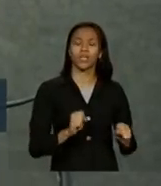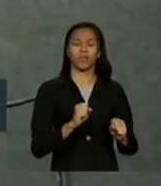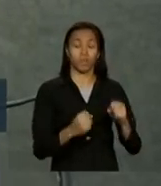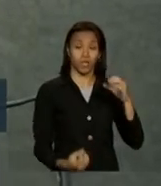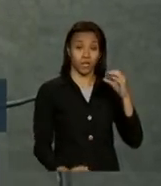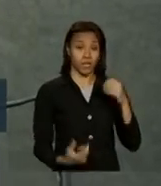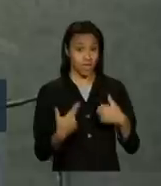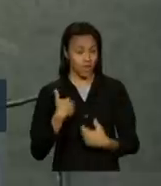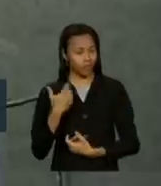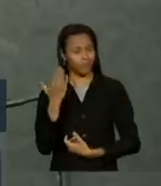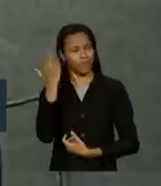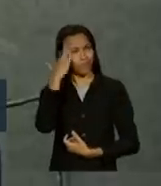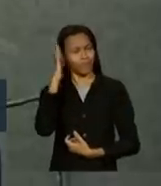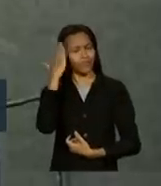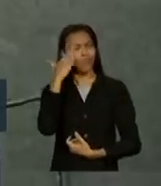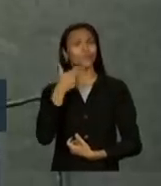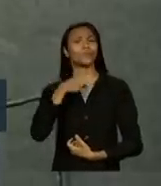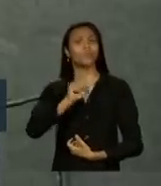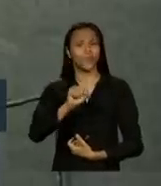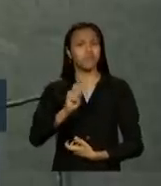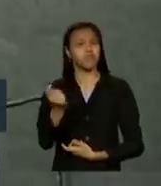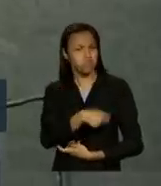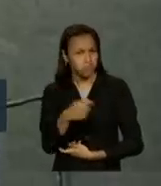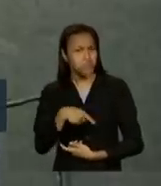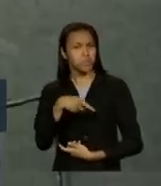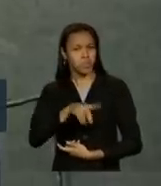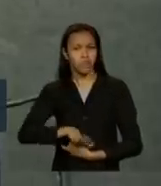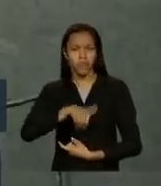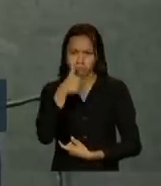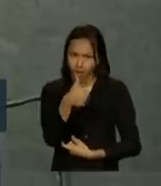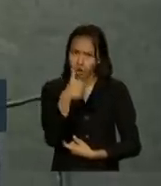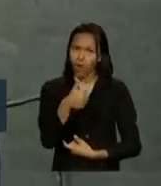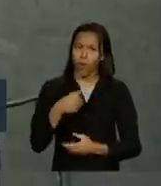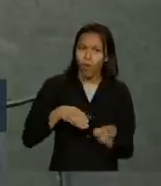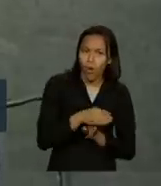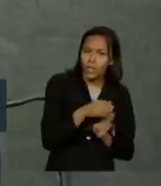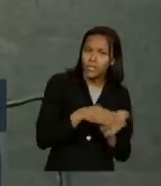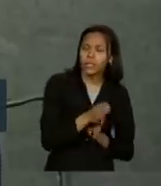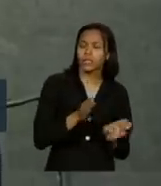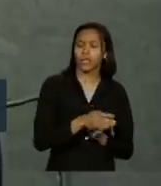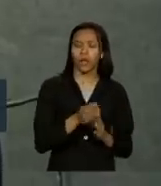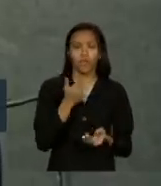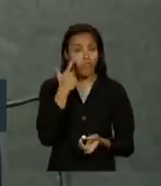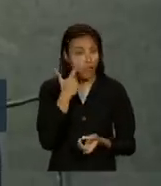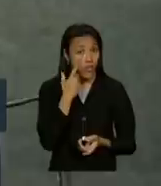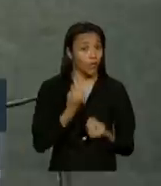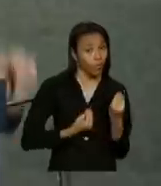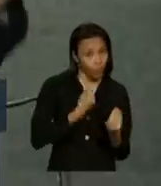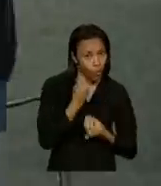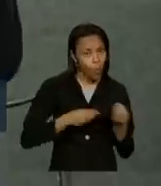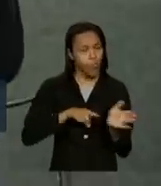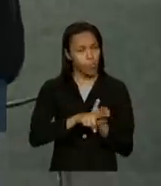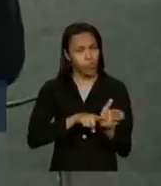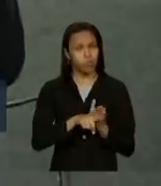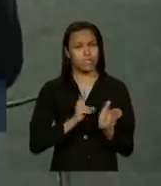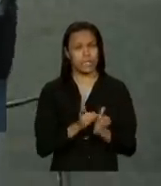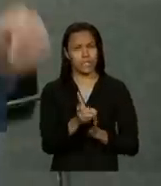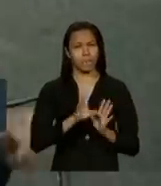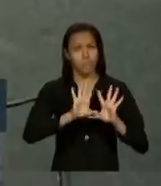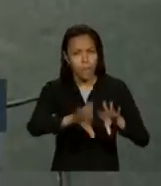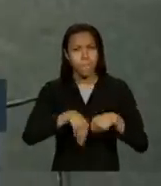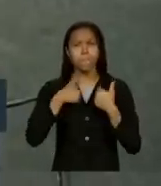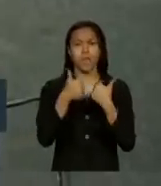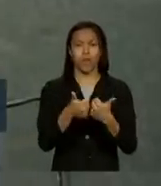me dê condições de acompanhamento eh dentro da da visão de aprimorar